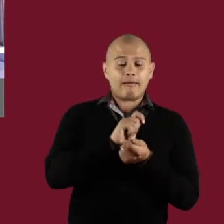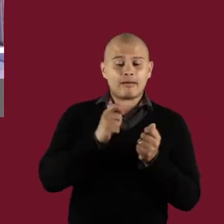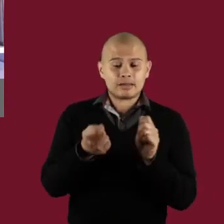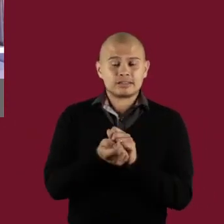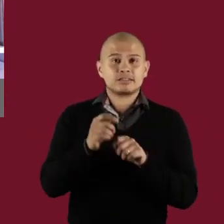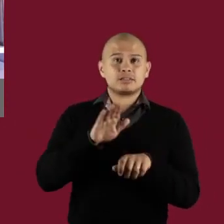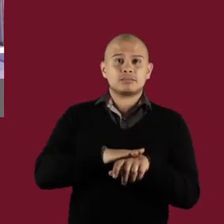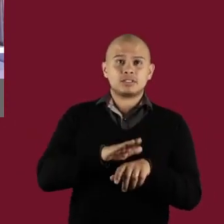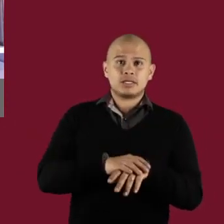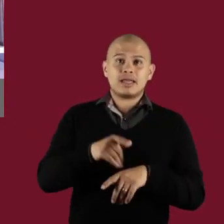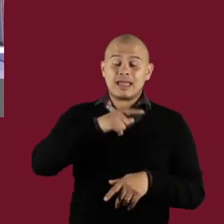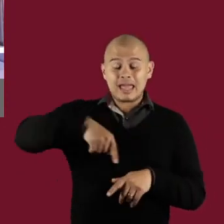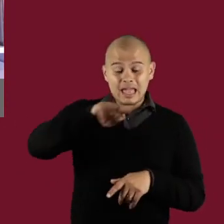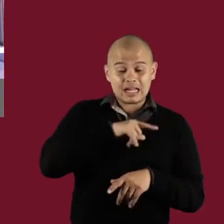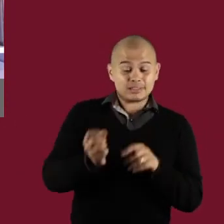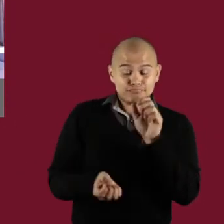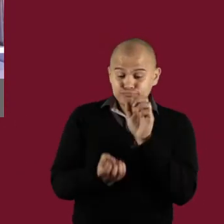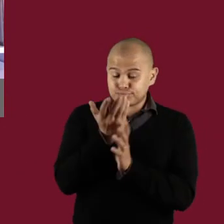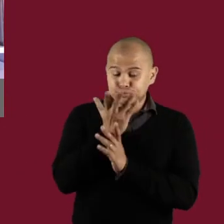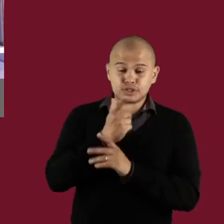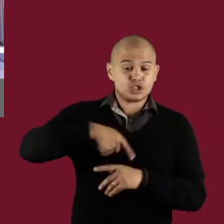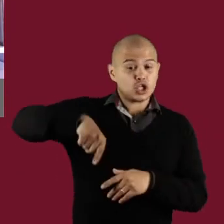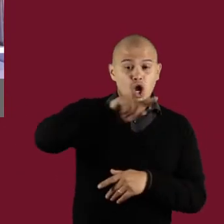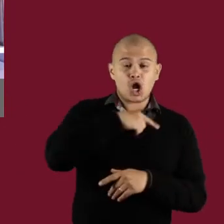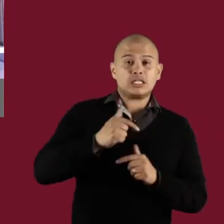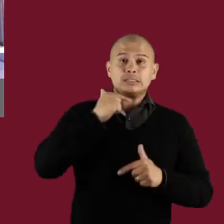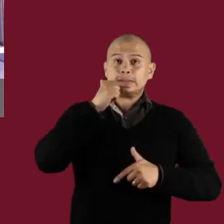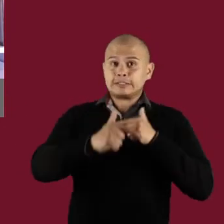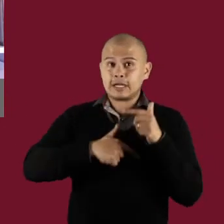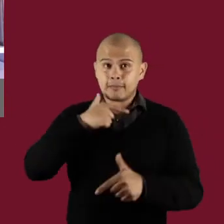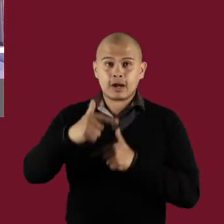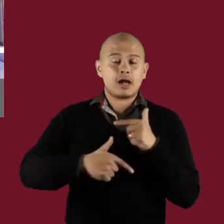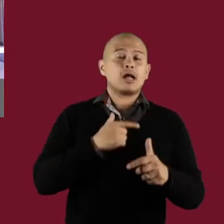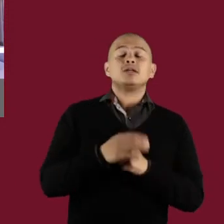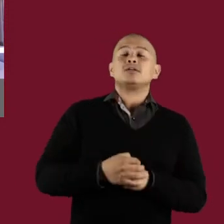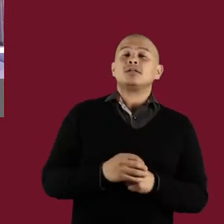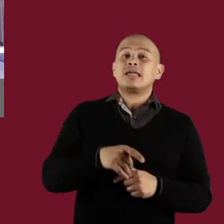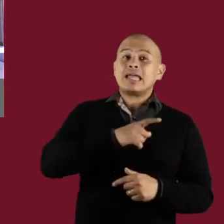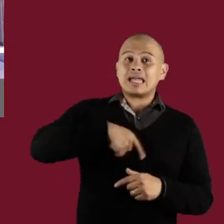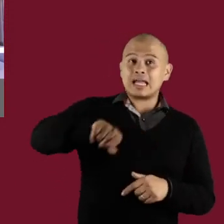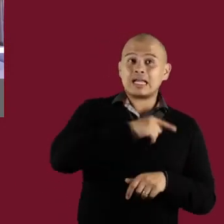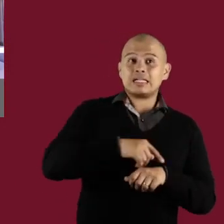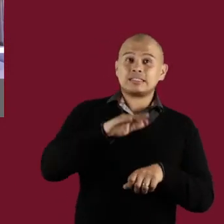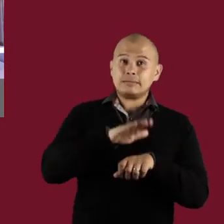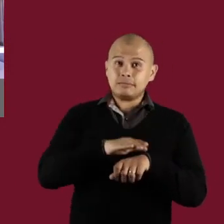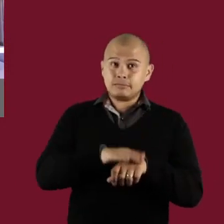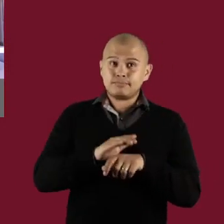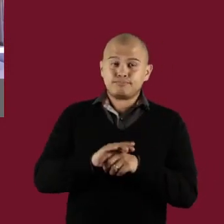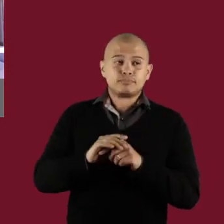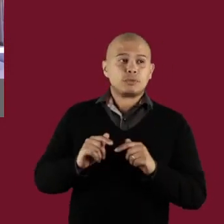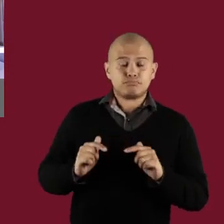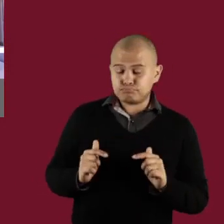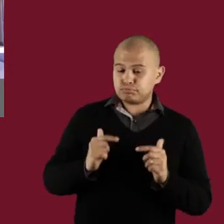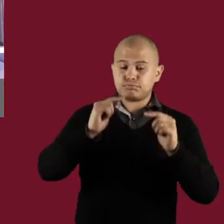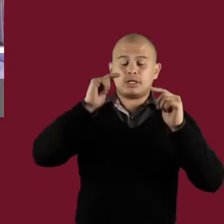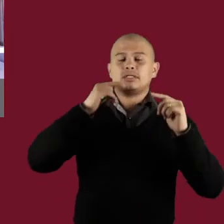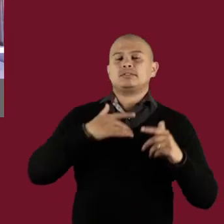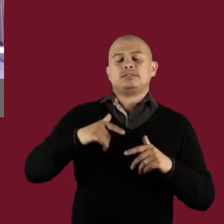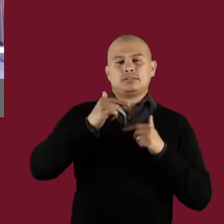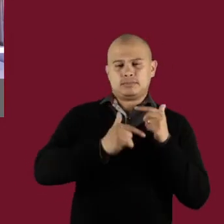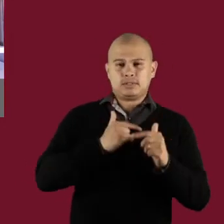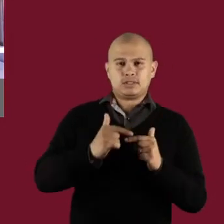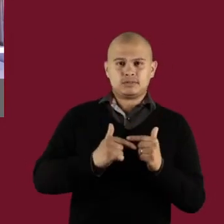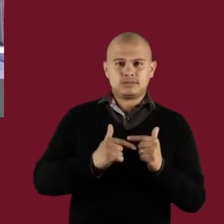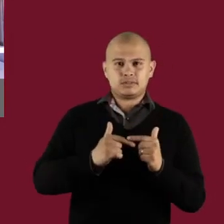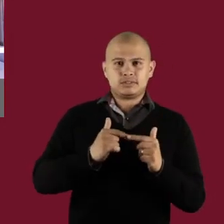próprio serviço com a nossa língua, linguagem, com o nosso... Enfim, a nossa forma de comunicar. Então, depois